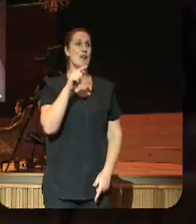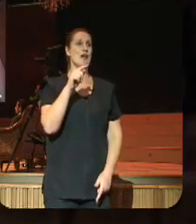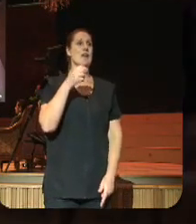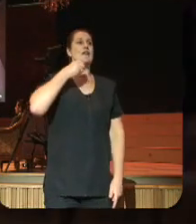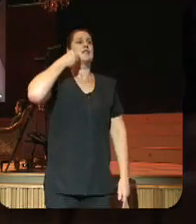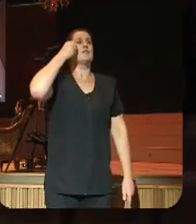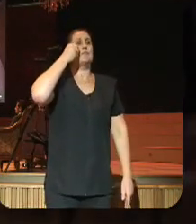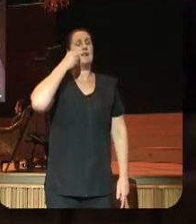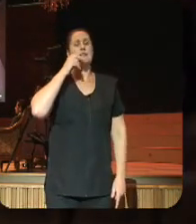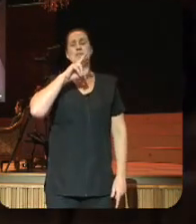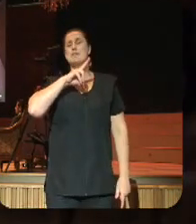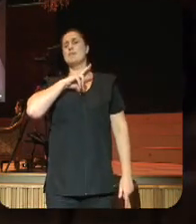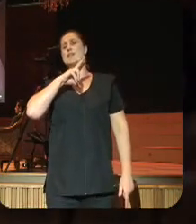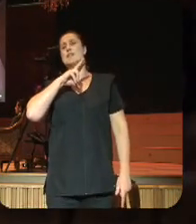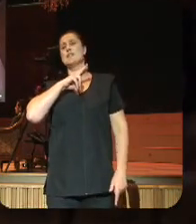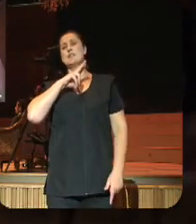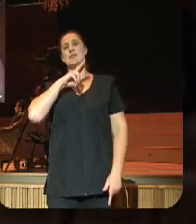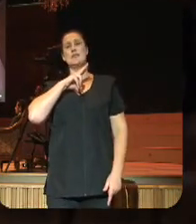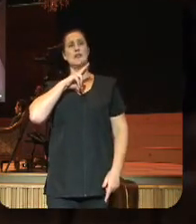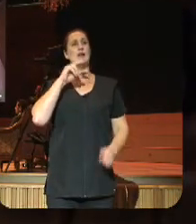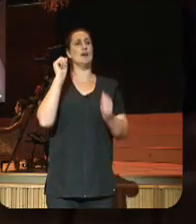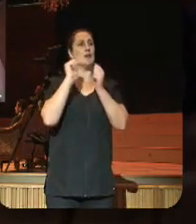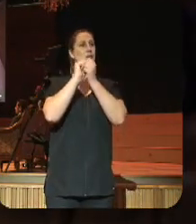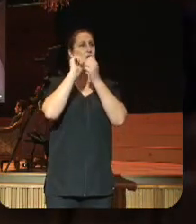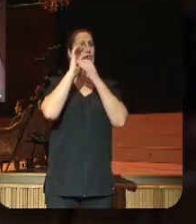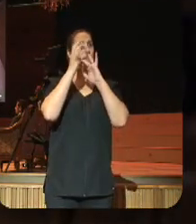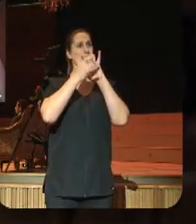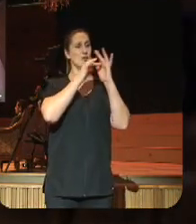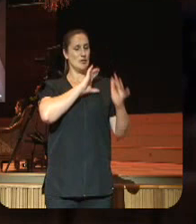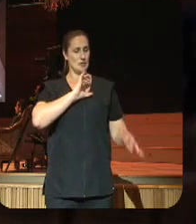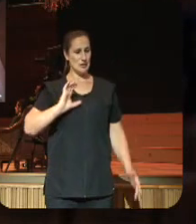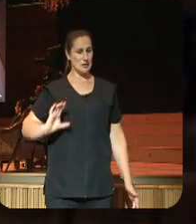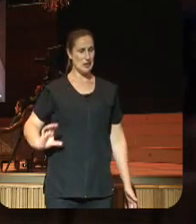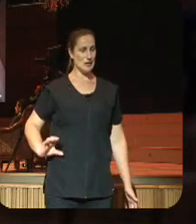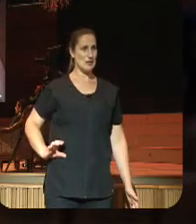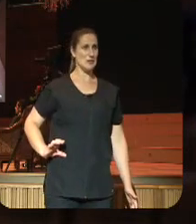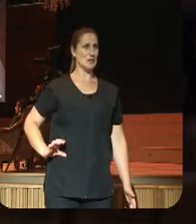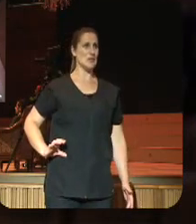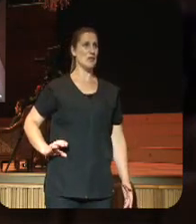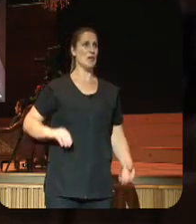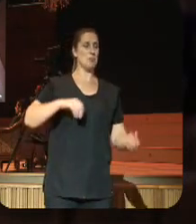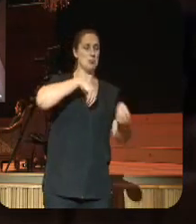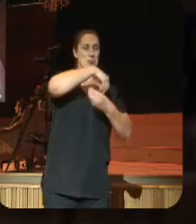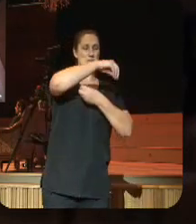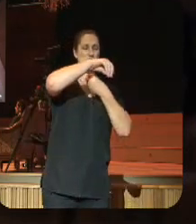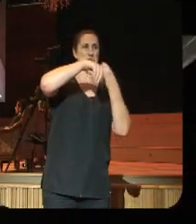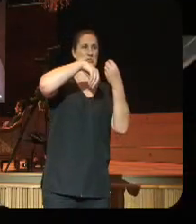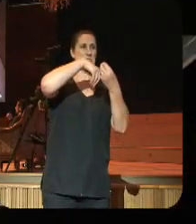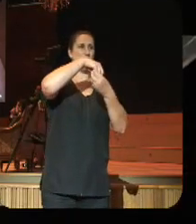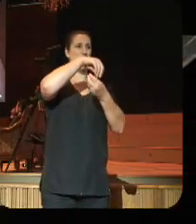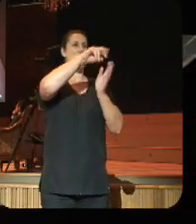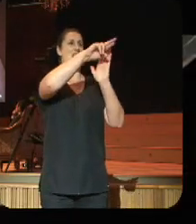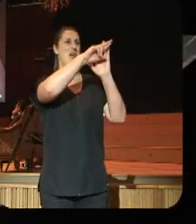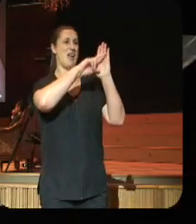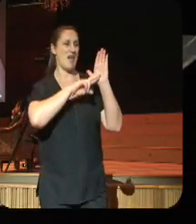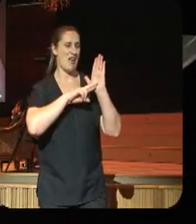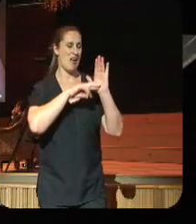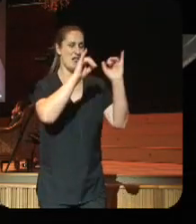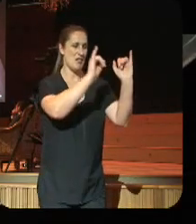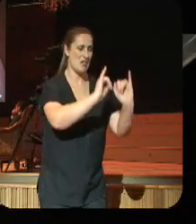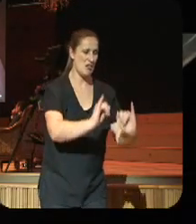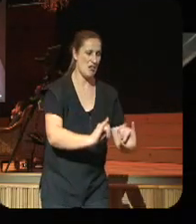experiência pessoal com o Cristo, ela vira uma soma de ritos, regras,